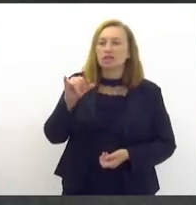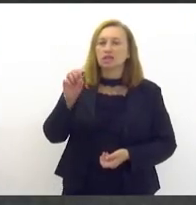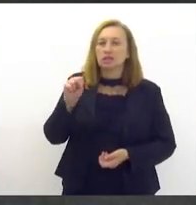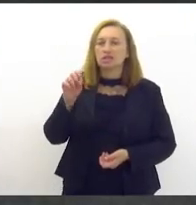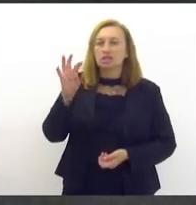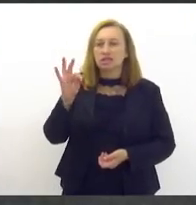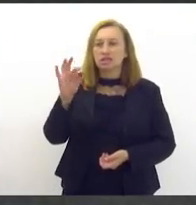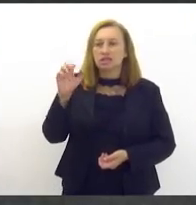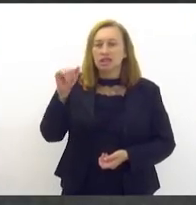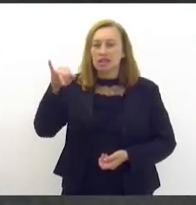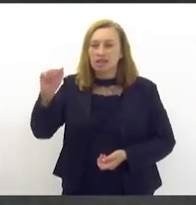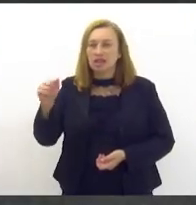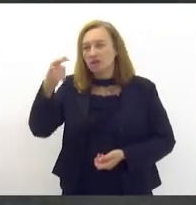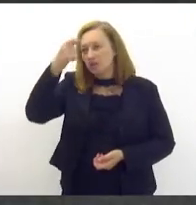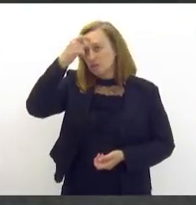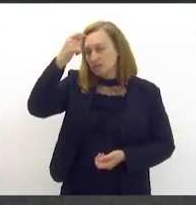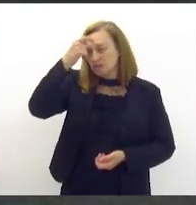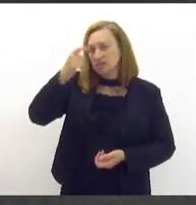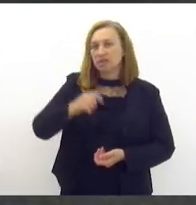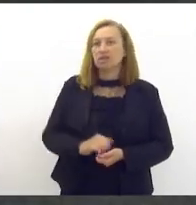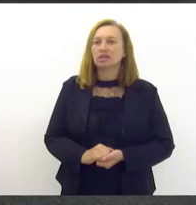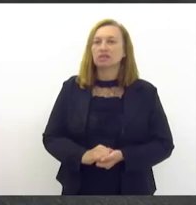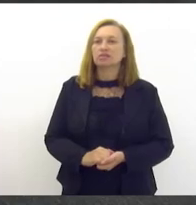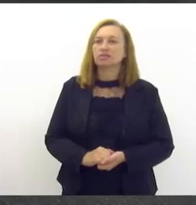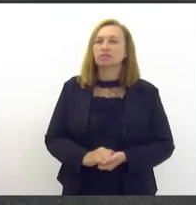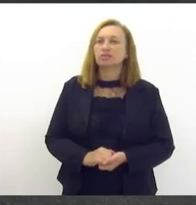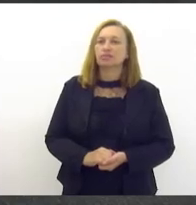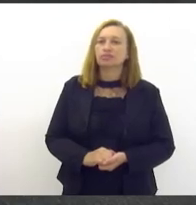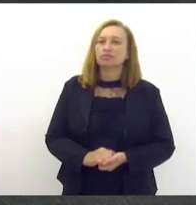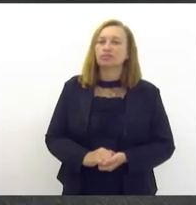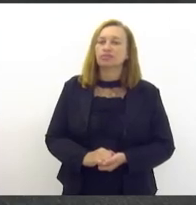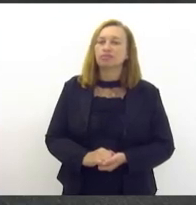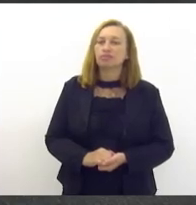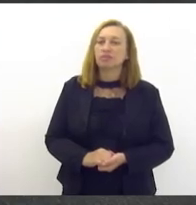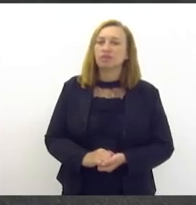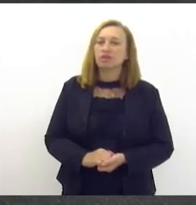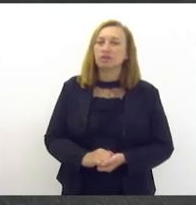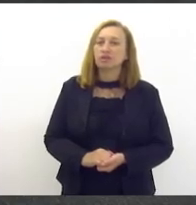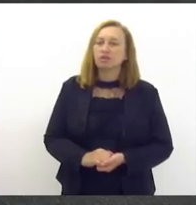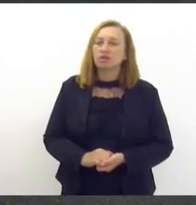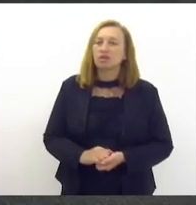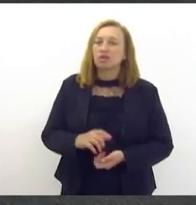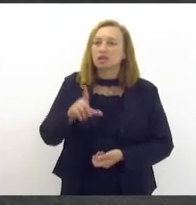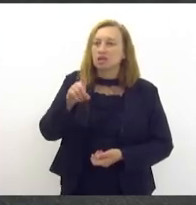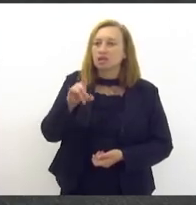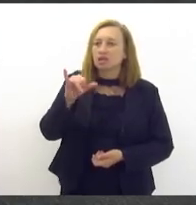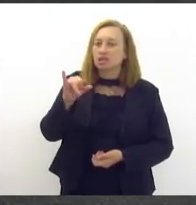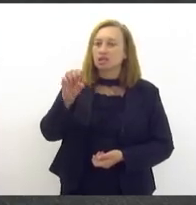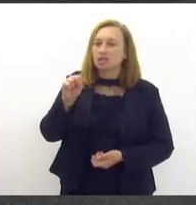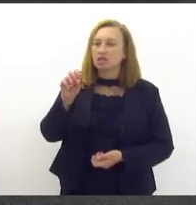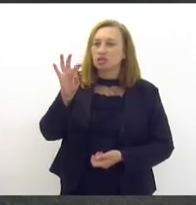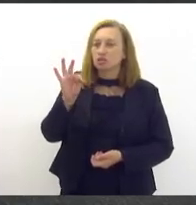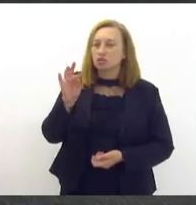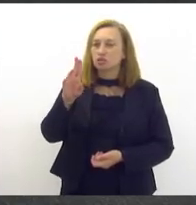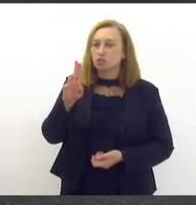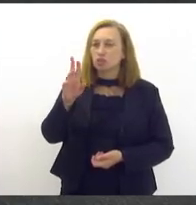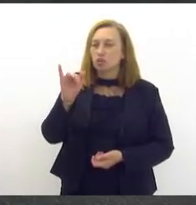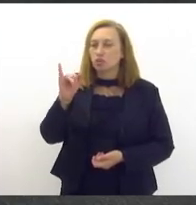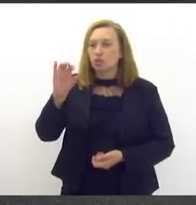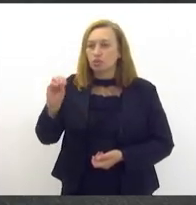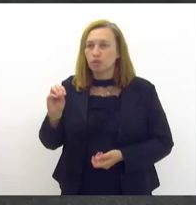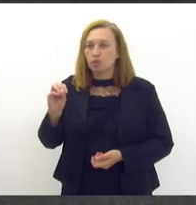dia de conscientização da distonia, que é um distúrbio neurológico dos movimentos que se caracteriza